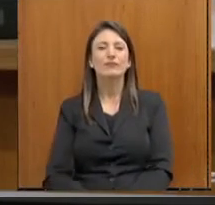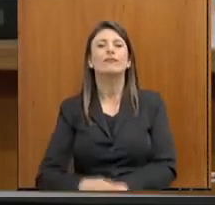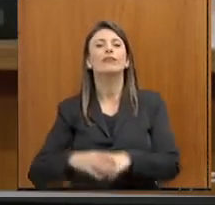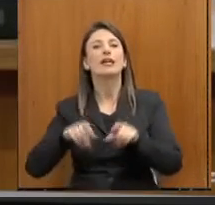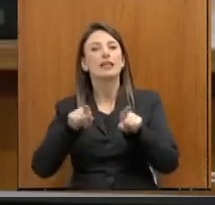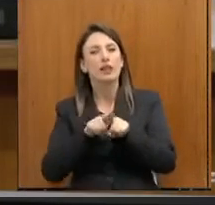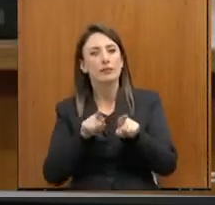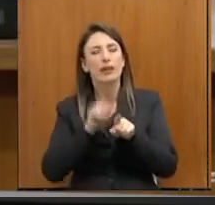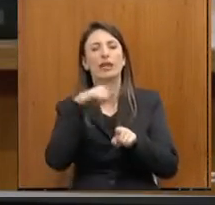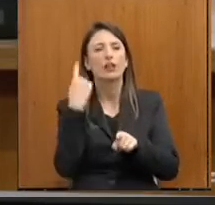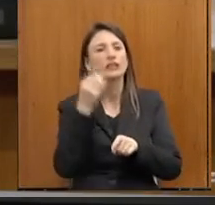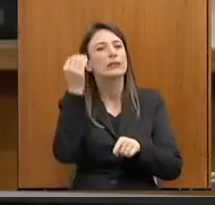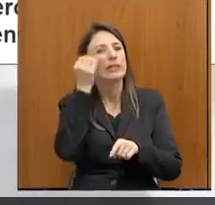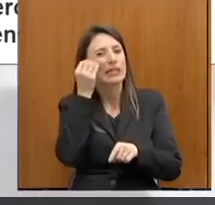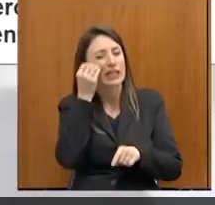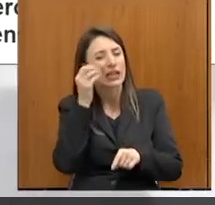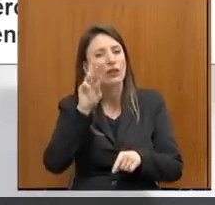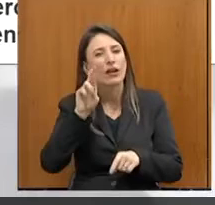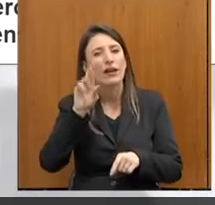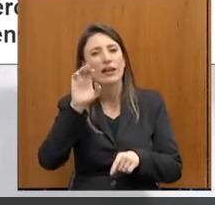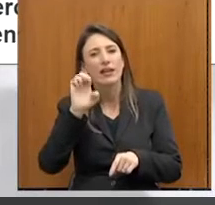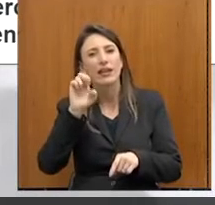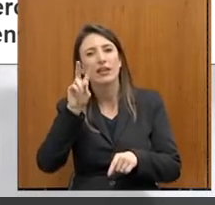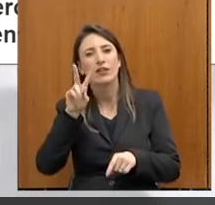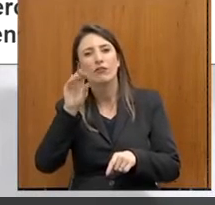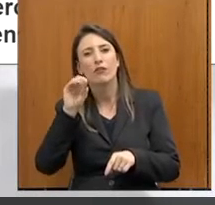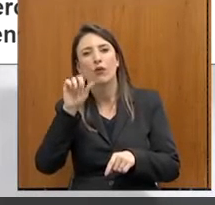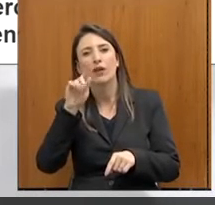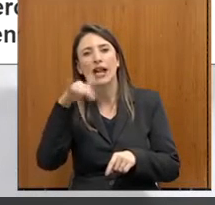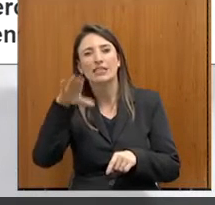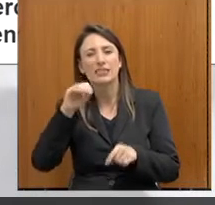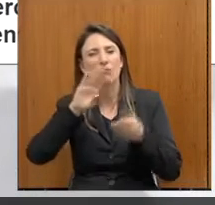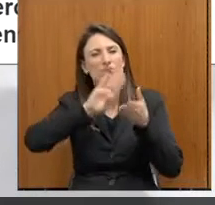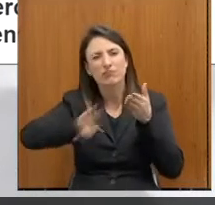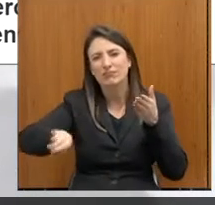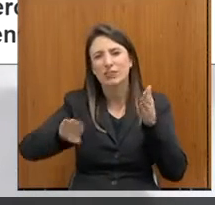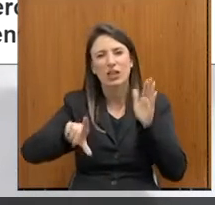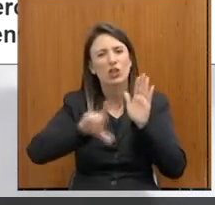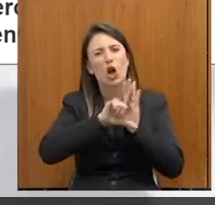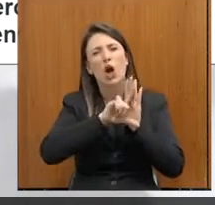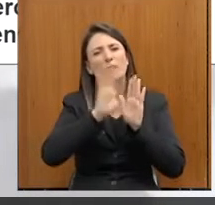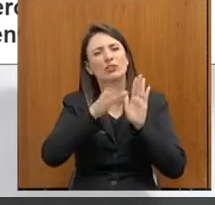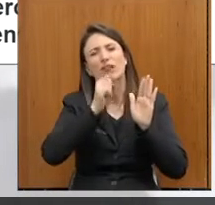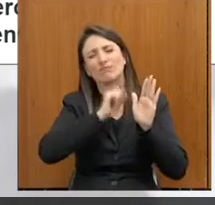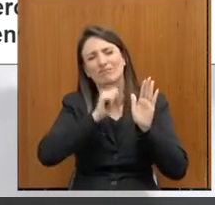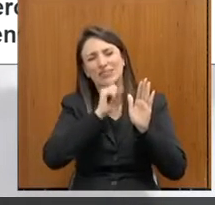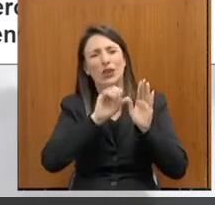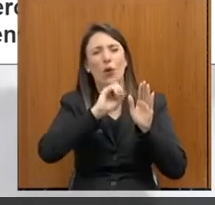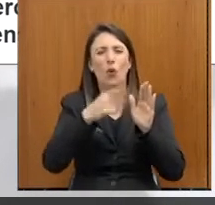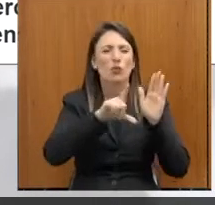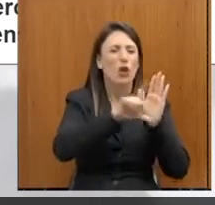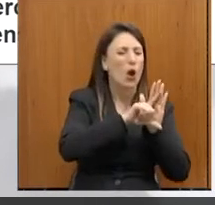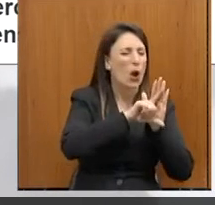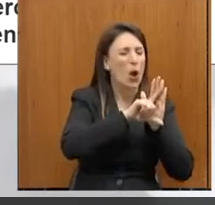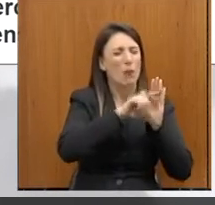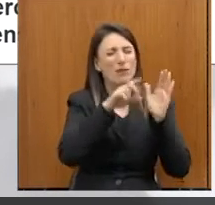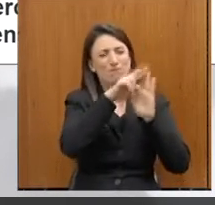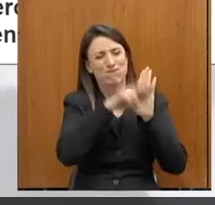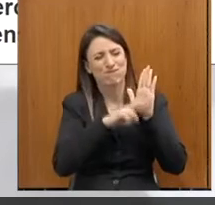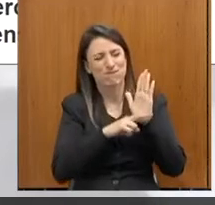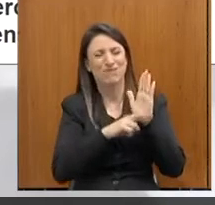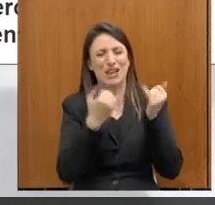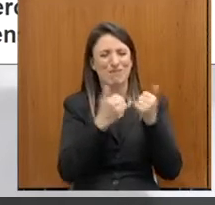revogação agressiva de normas obsoletas conflitantes ou normas é que não se